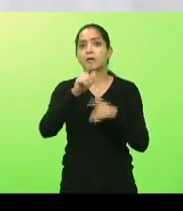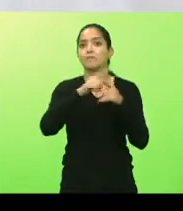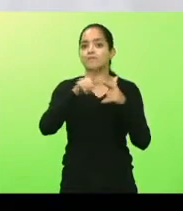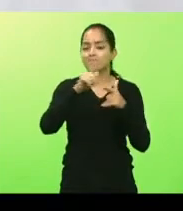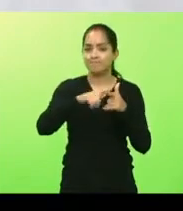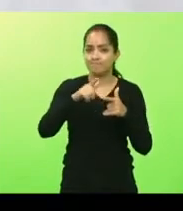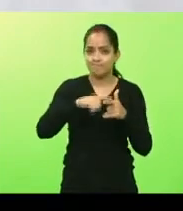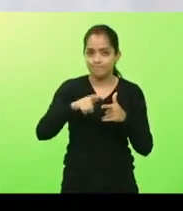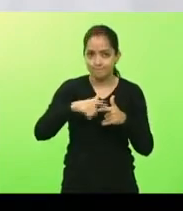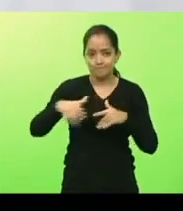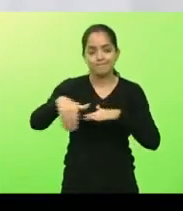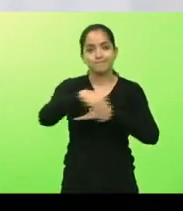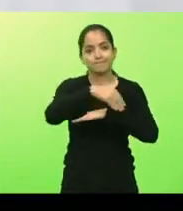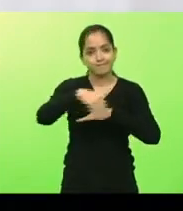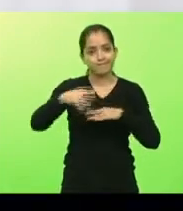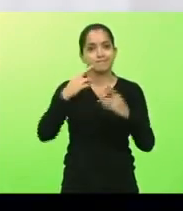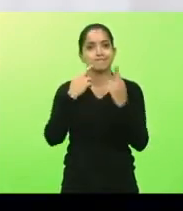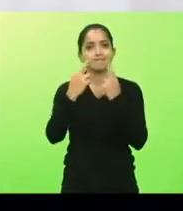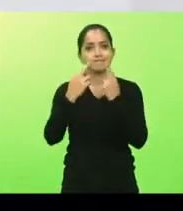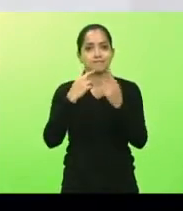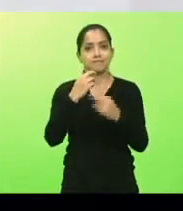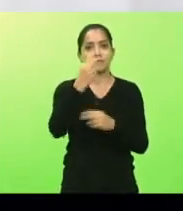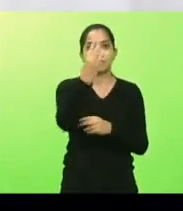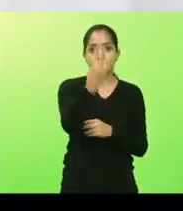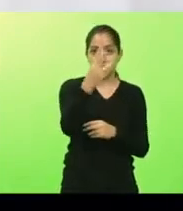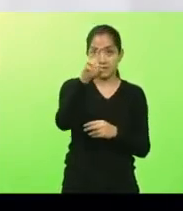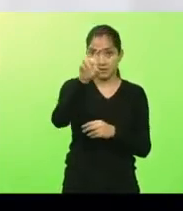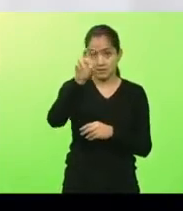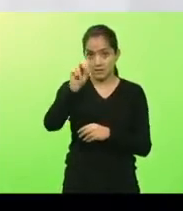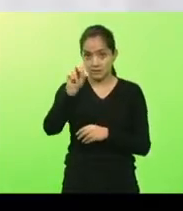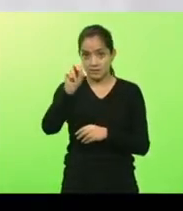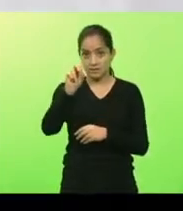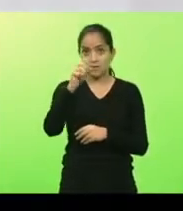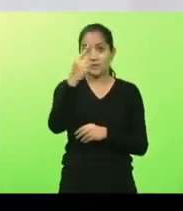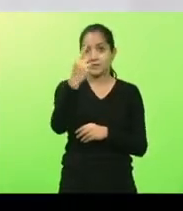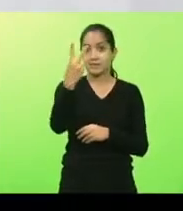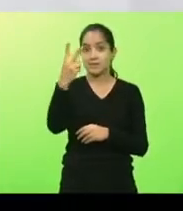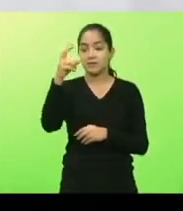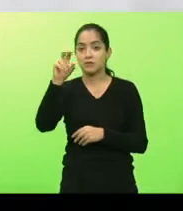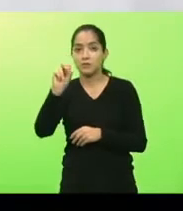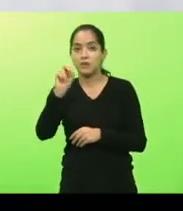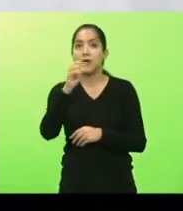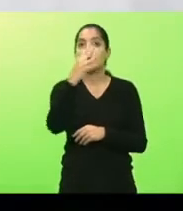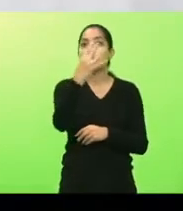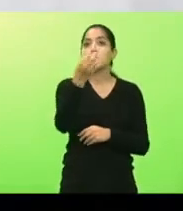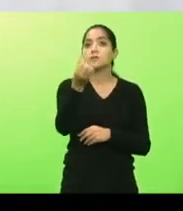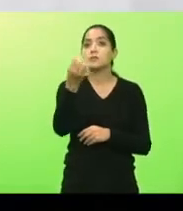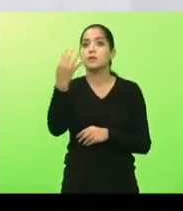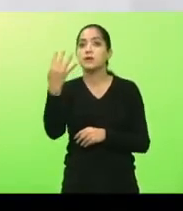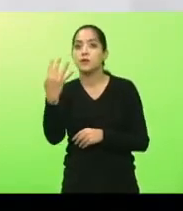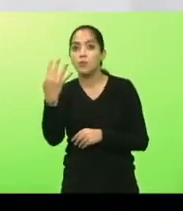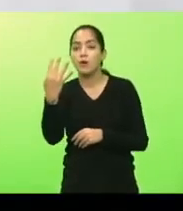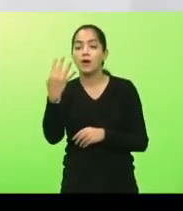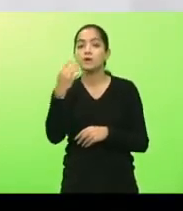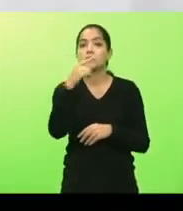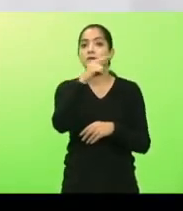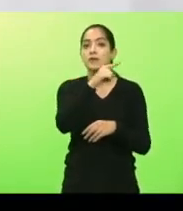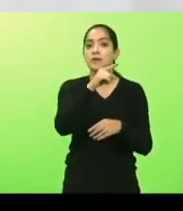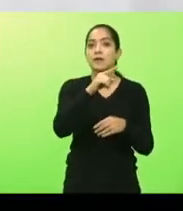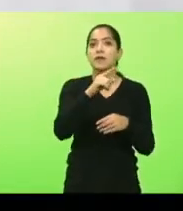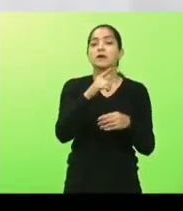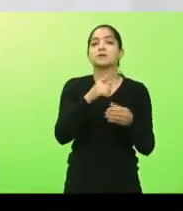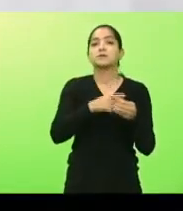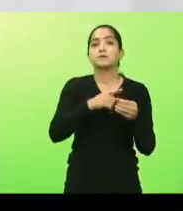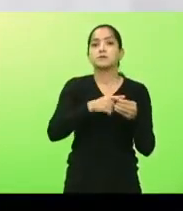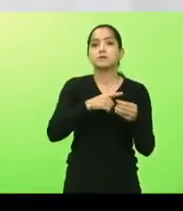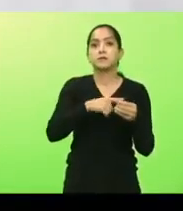com as nossas SCs aí. A 350, a 120, a 464, que é lá em Salto Veloso, e também